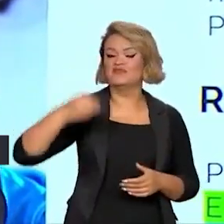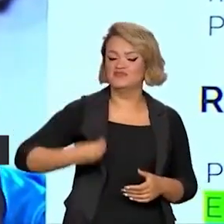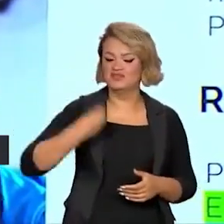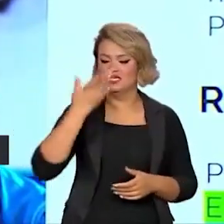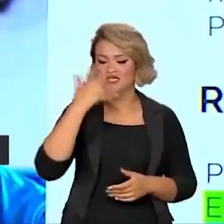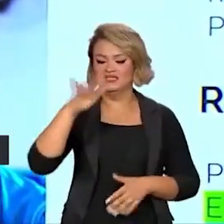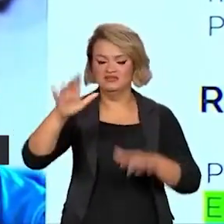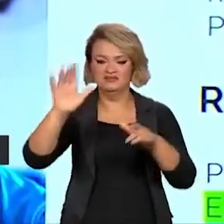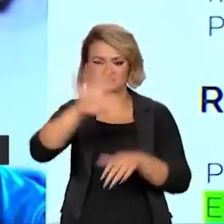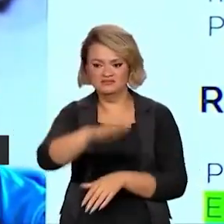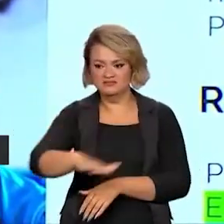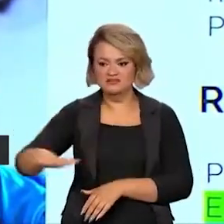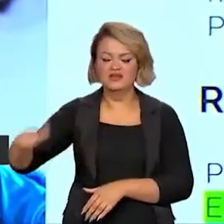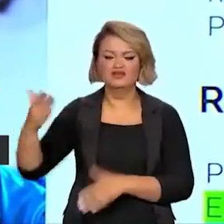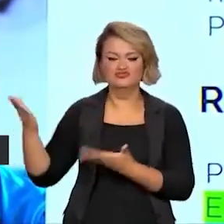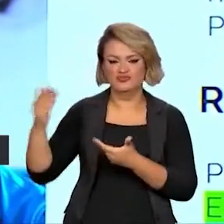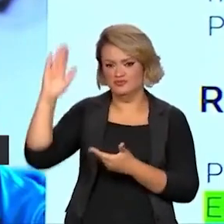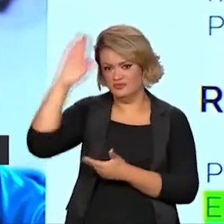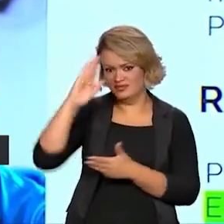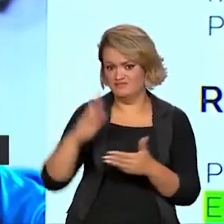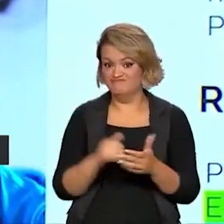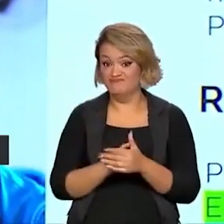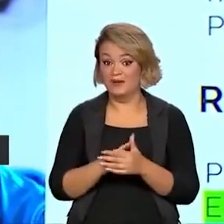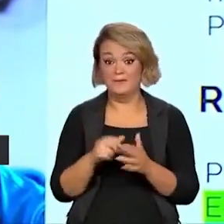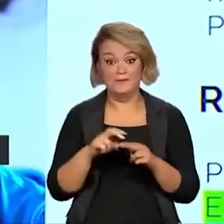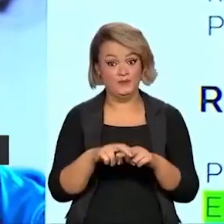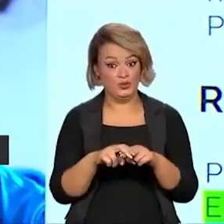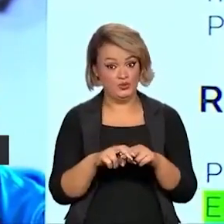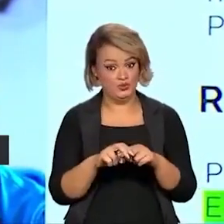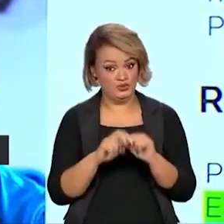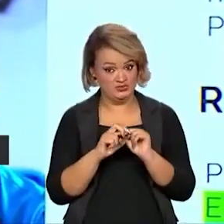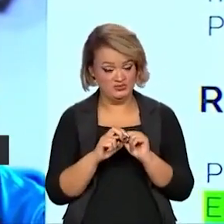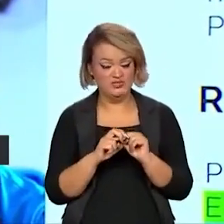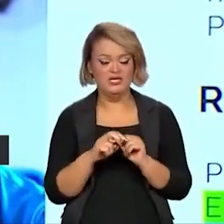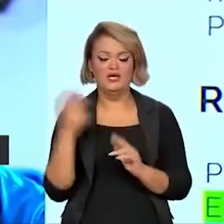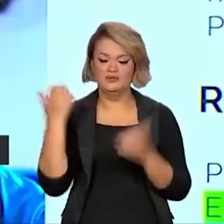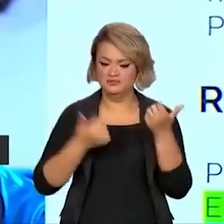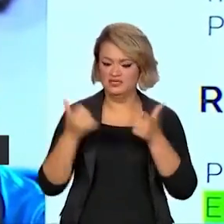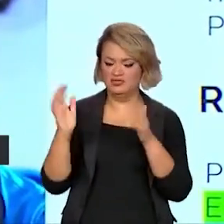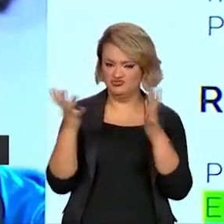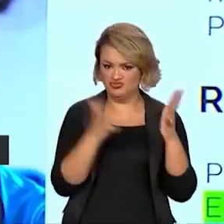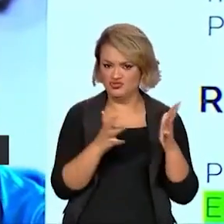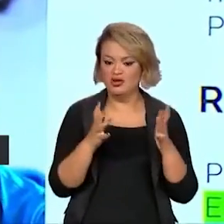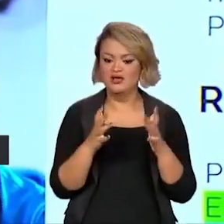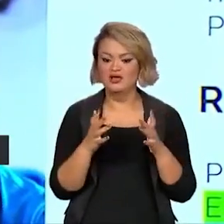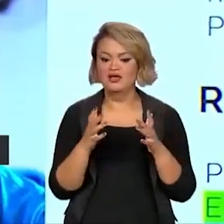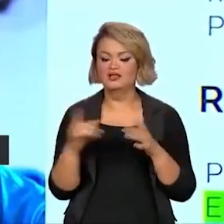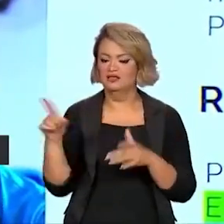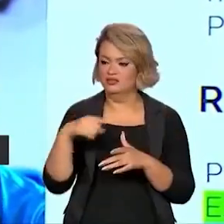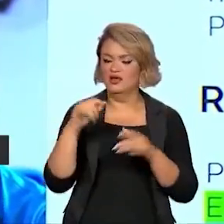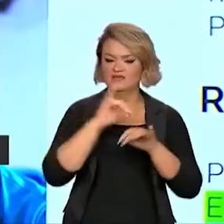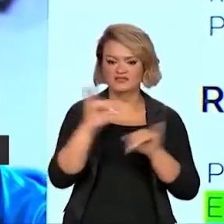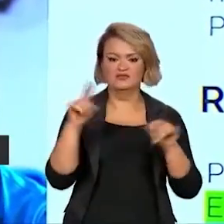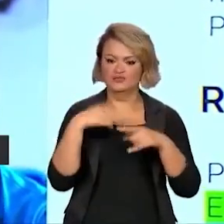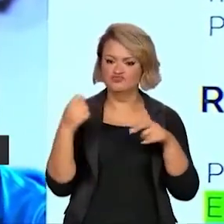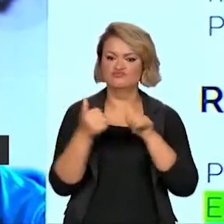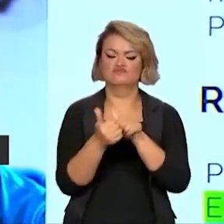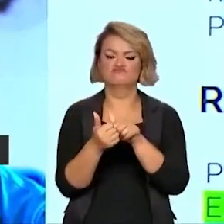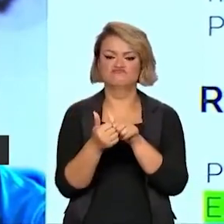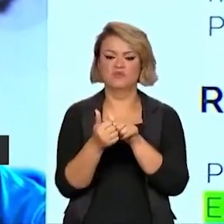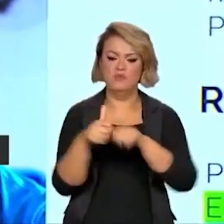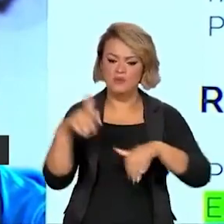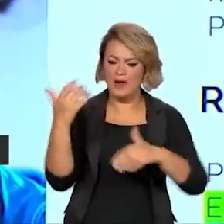e jovens desse país. Portanto, a minha palavra aqui é uma palavra de dizer que nós estamos juntos, o